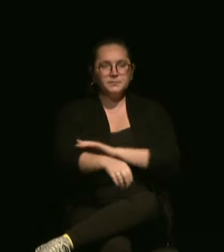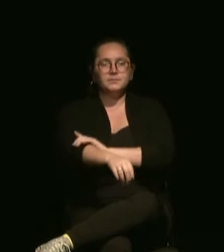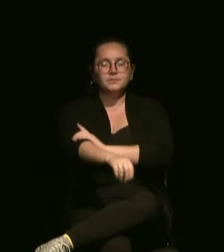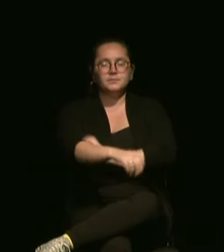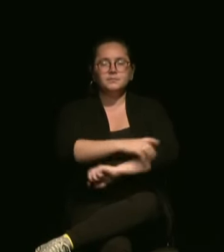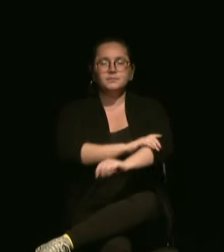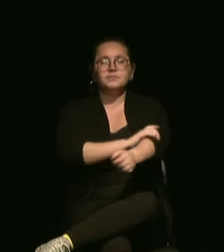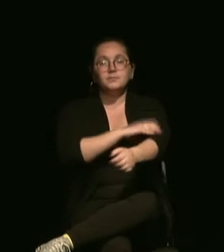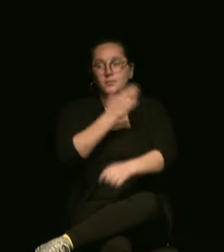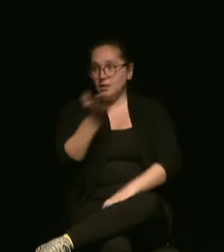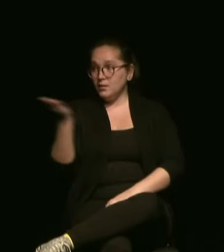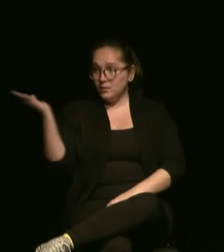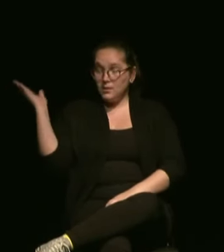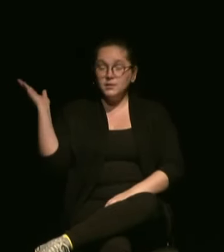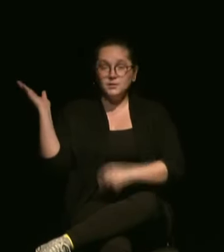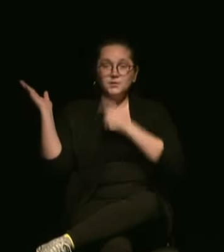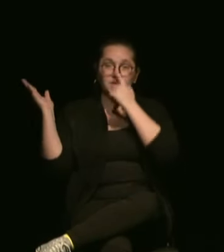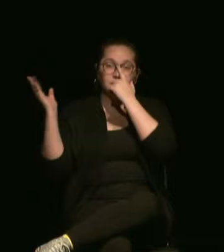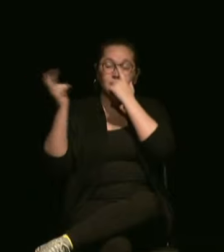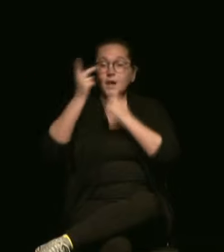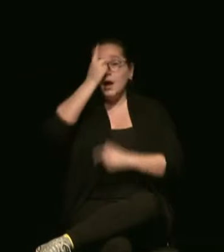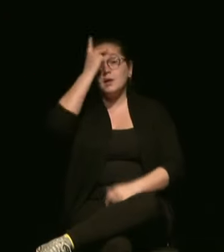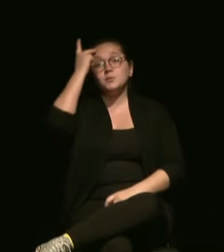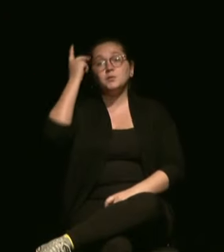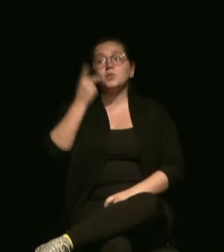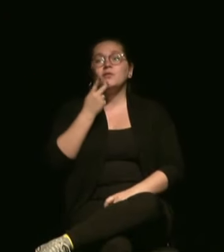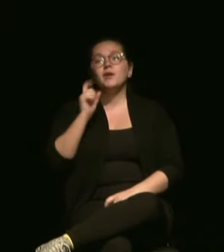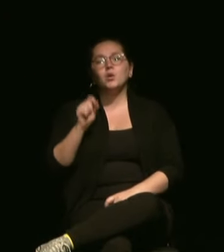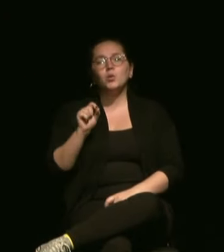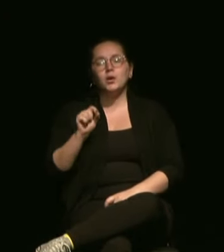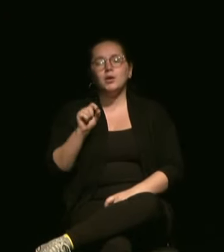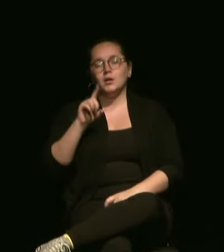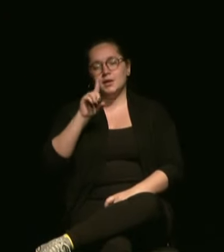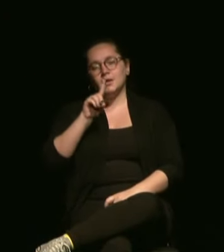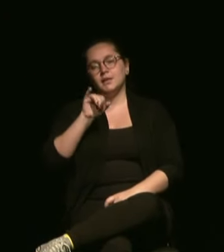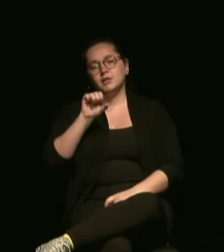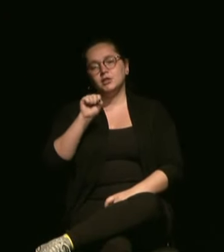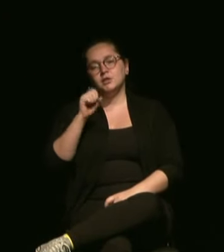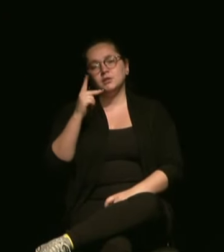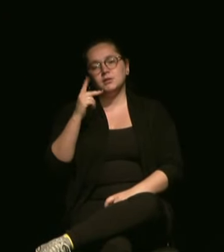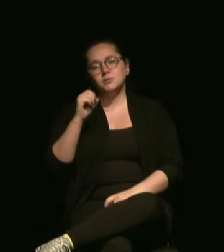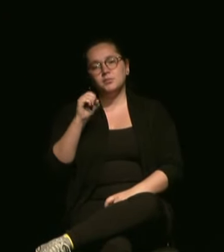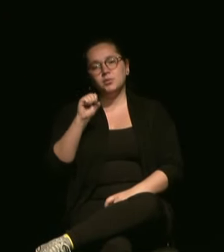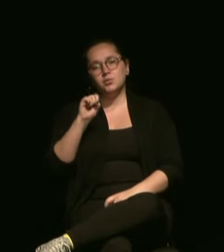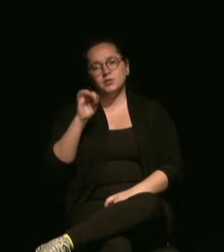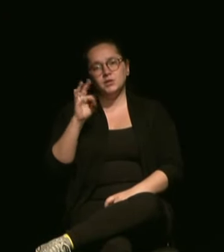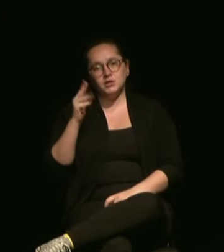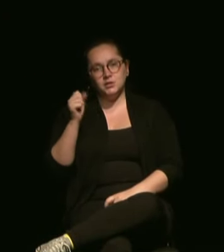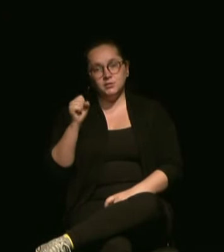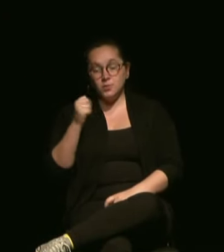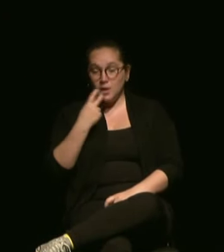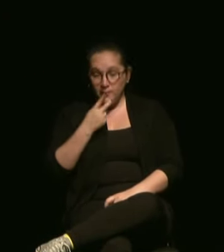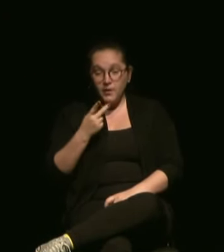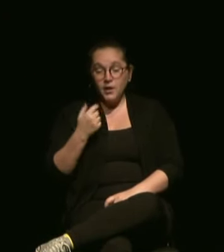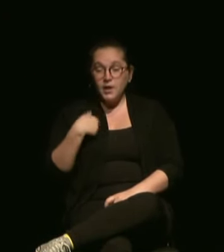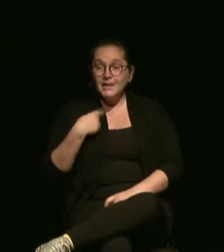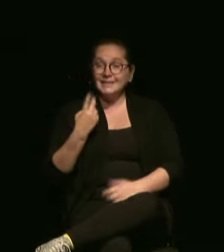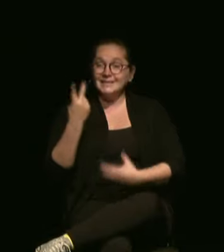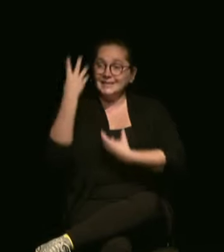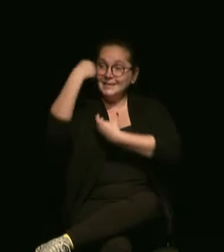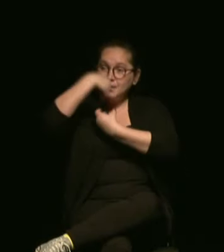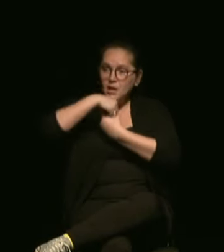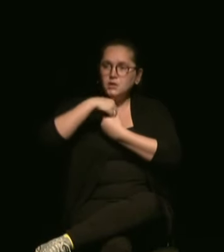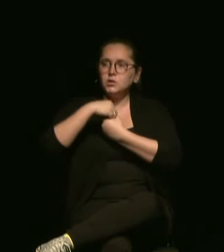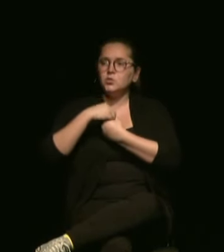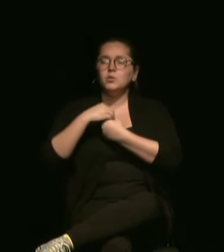Isso é o que as pessoas vão chamar de dispositivos do Coutinho, ou prisões do Coutinho. Ele se impõe a essas prisões, e dentro delas